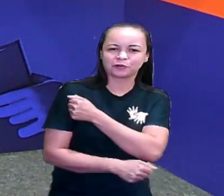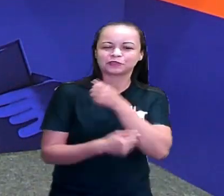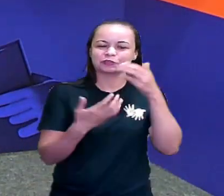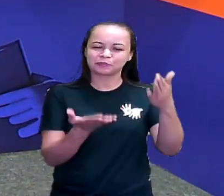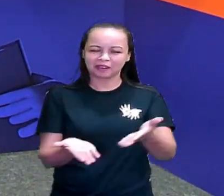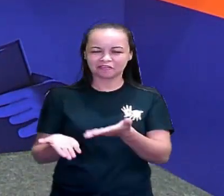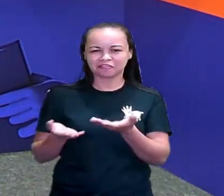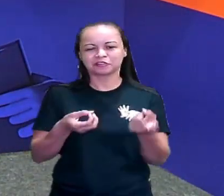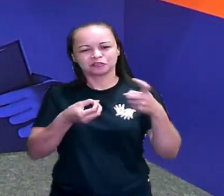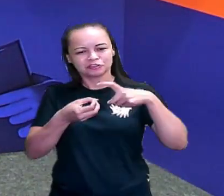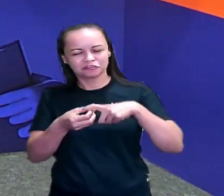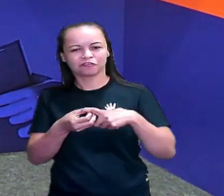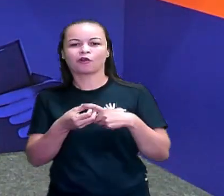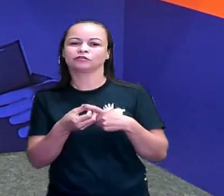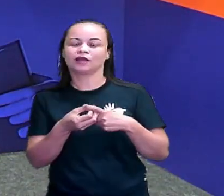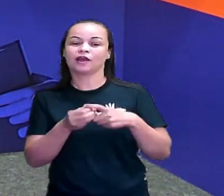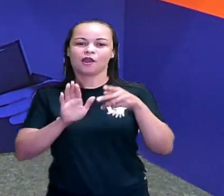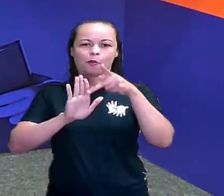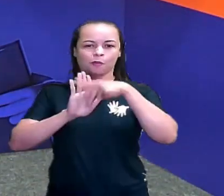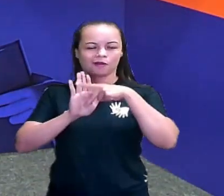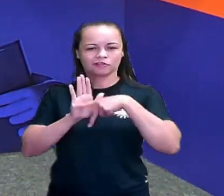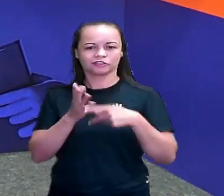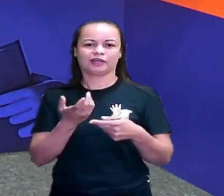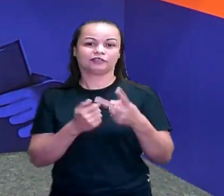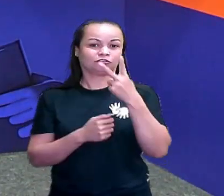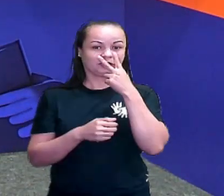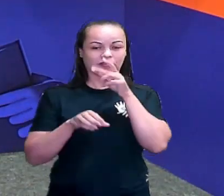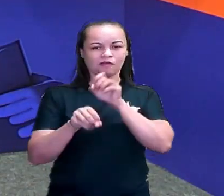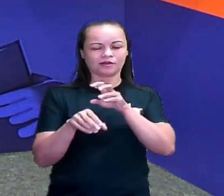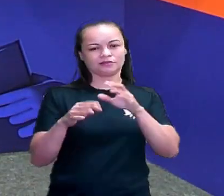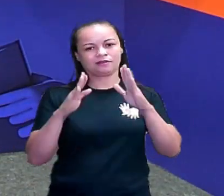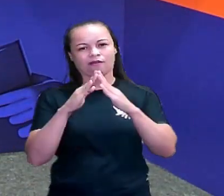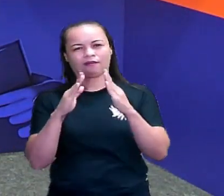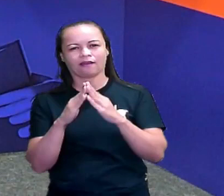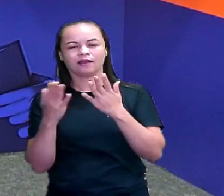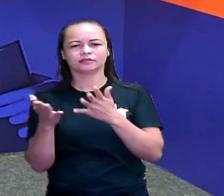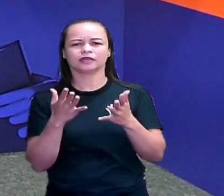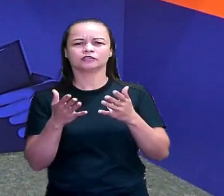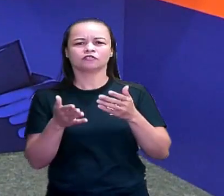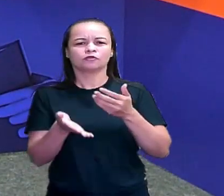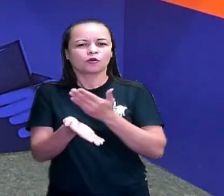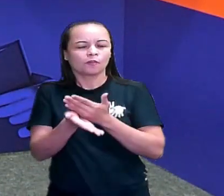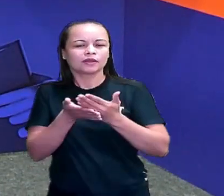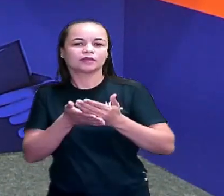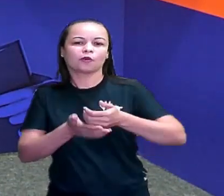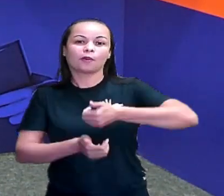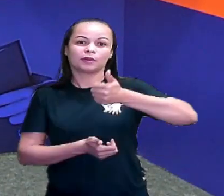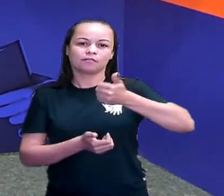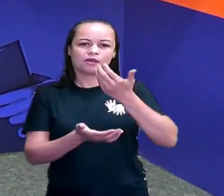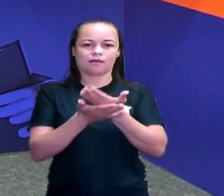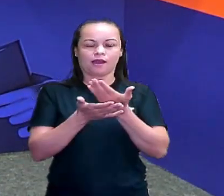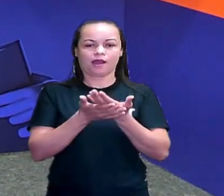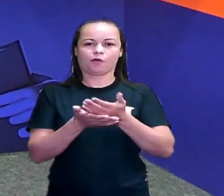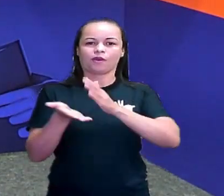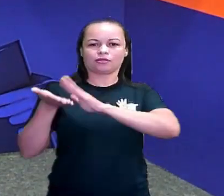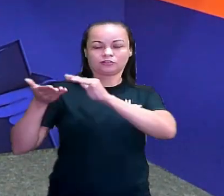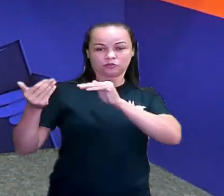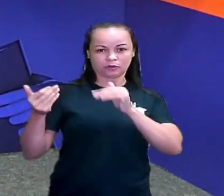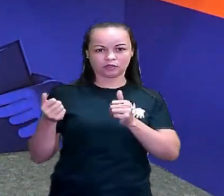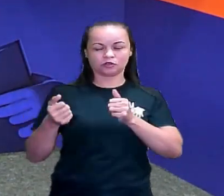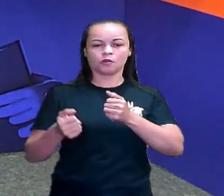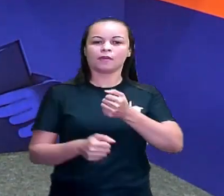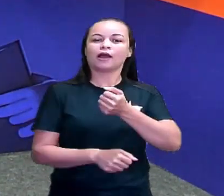bem-vindos de volta ao projeto Vitória Ensina em Casa. Nós estamos com a nossa primeira aula de língua espanhola para as turmas do 6º